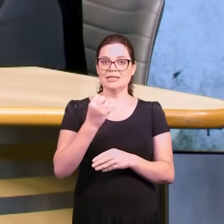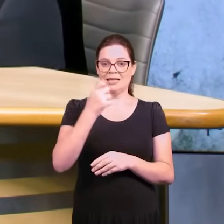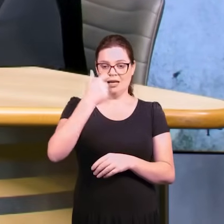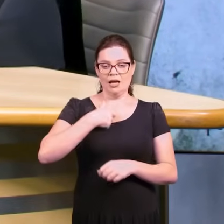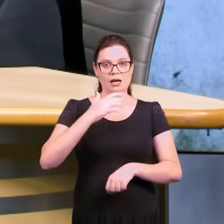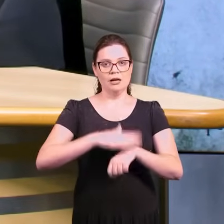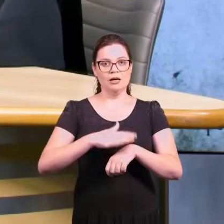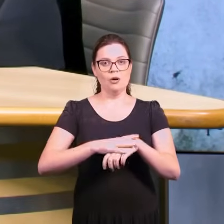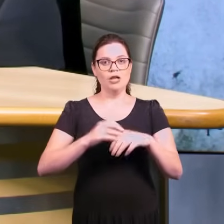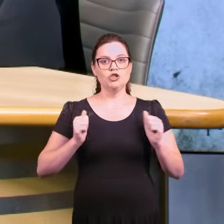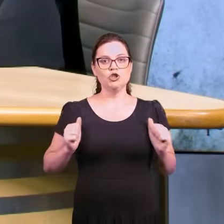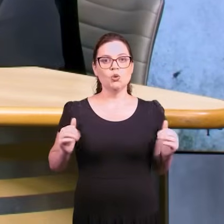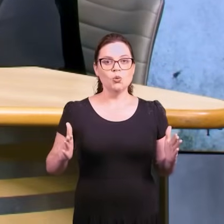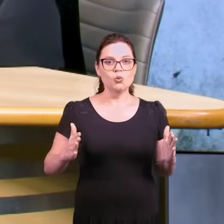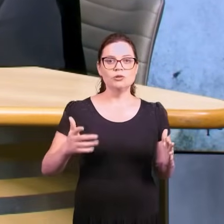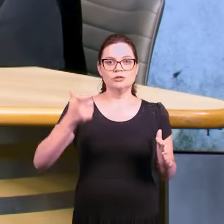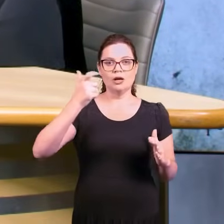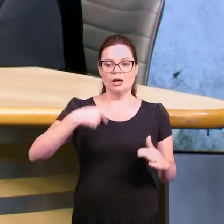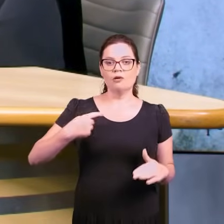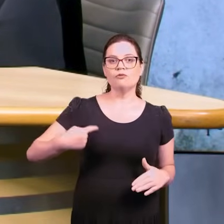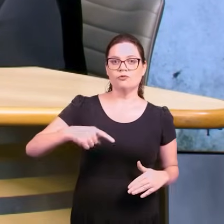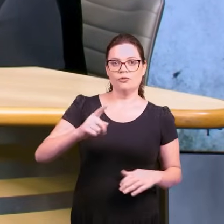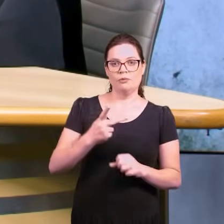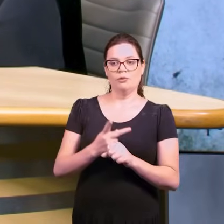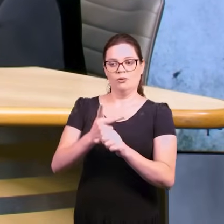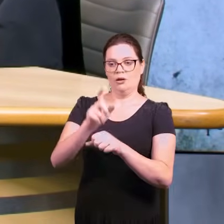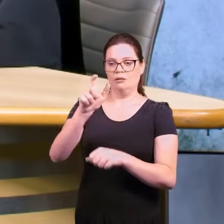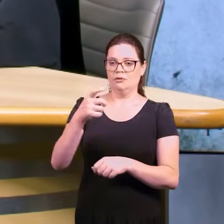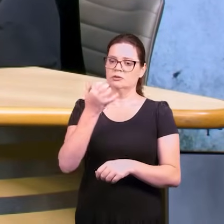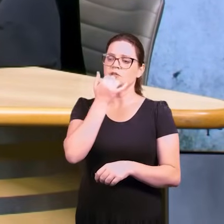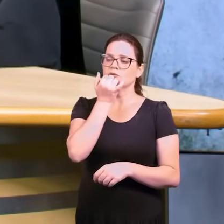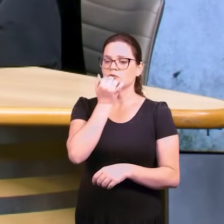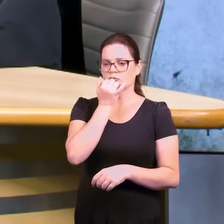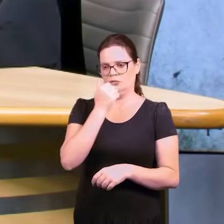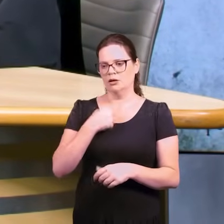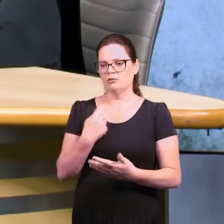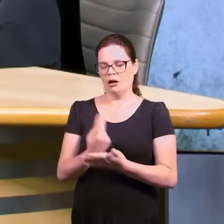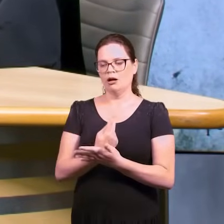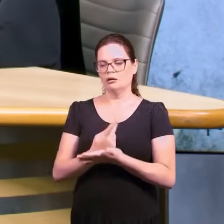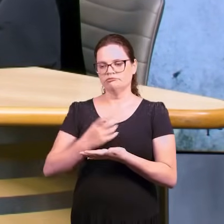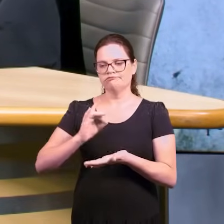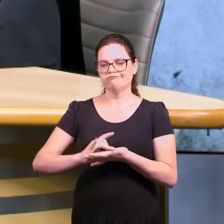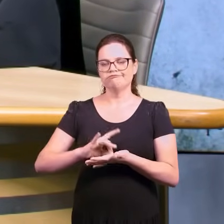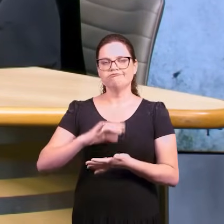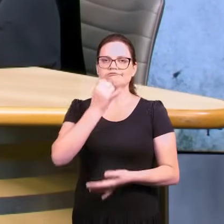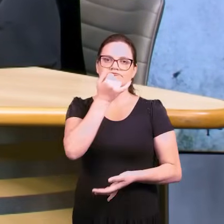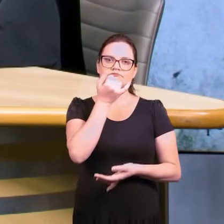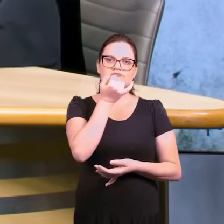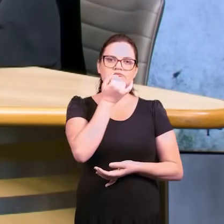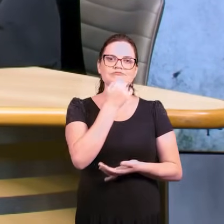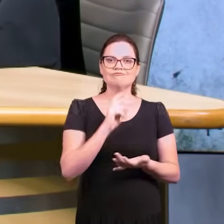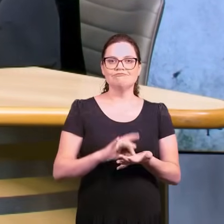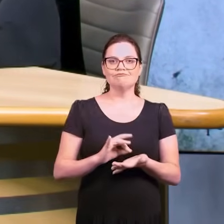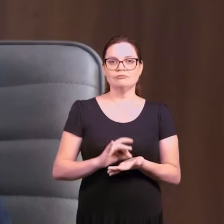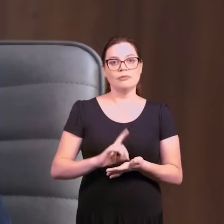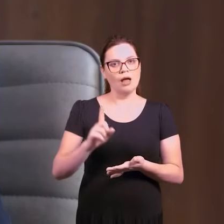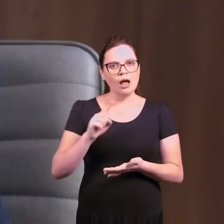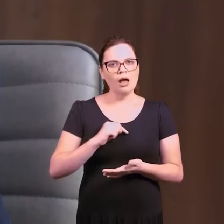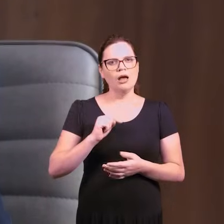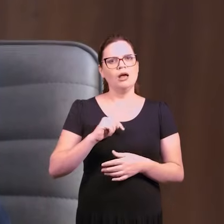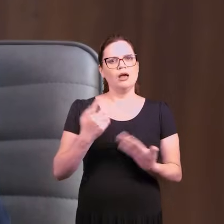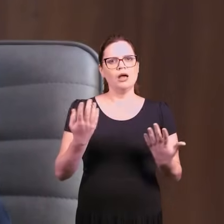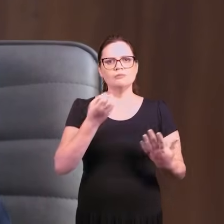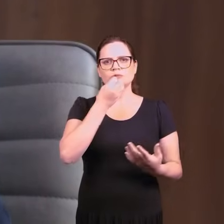né, a quem ofendemos e falamos, olha, eu errei mesmo. Né? É muito nobre